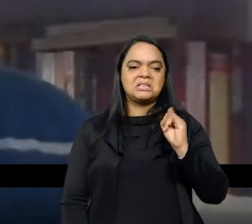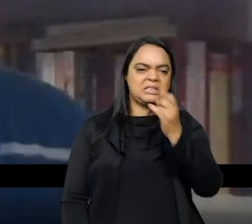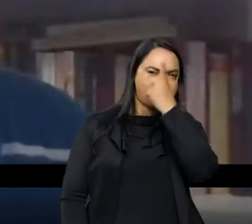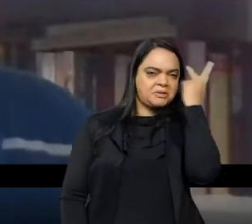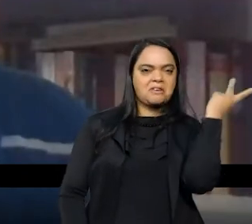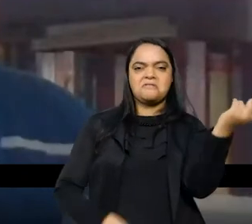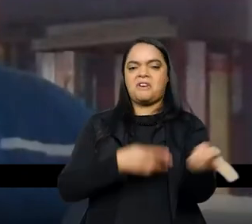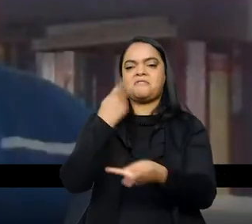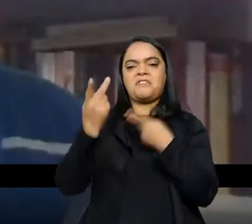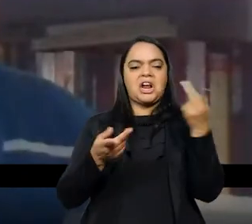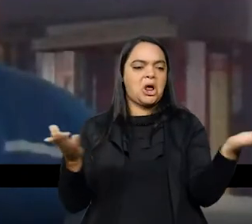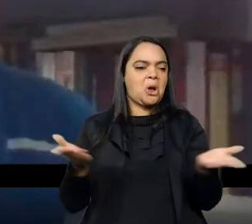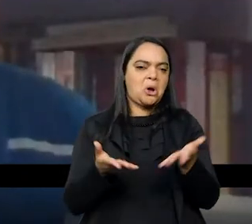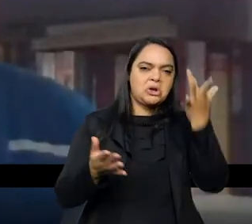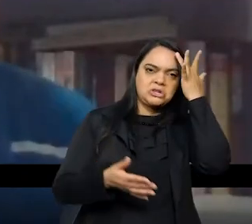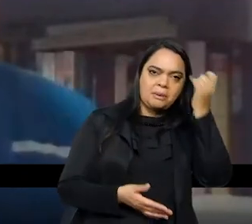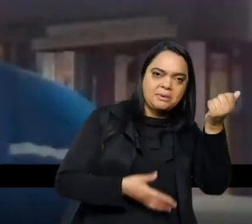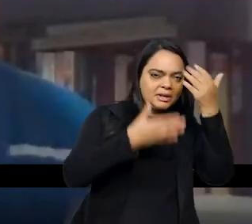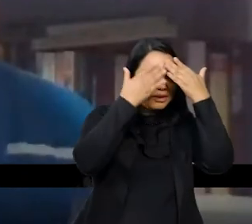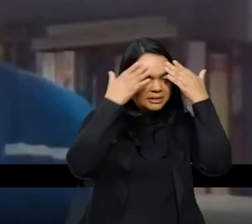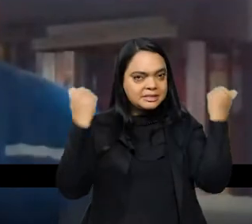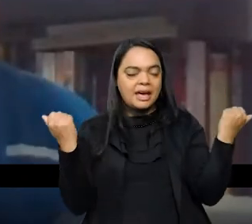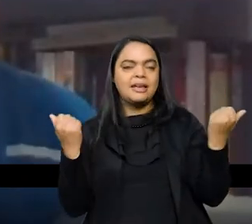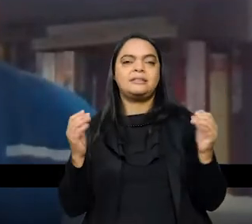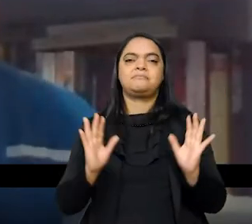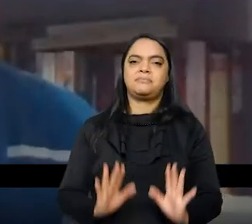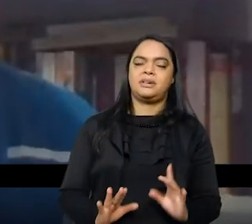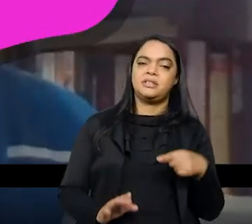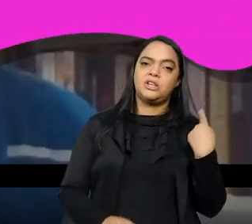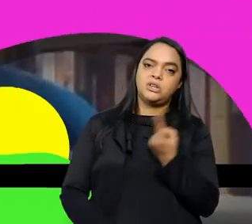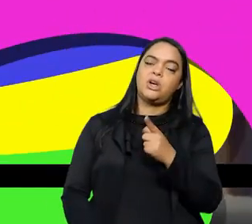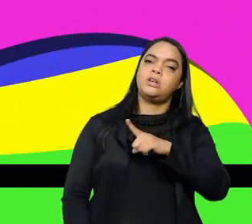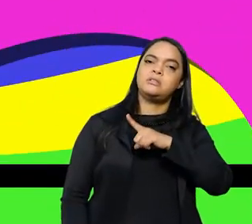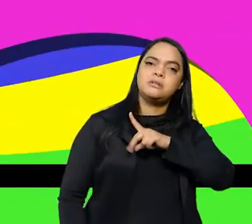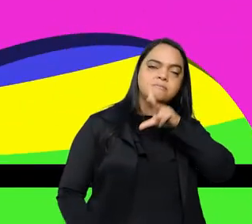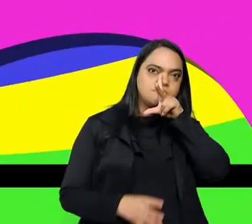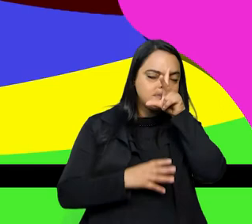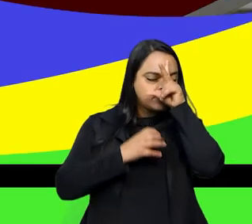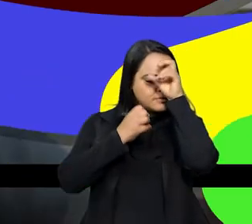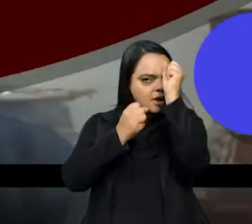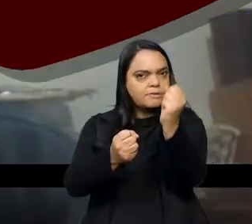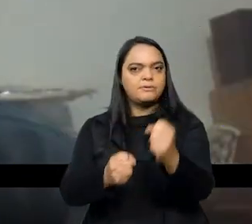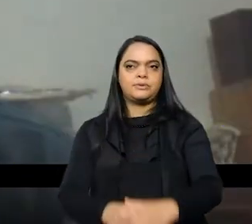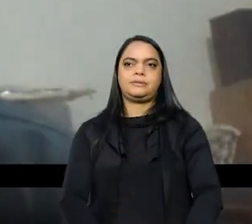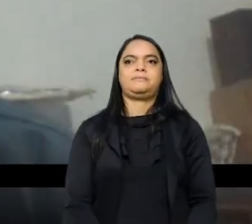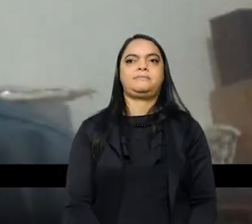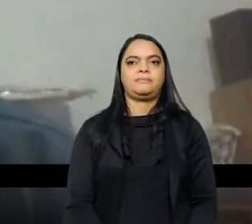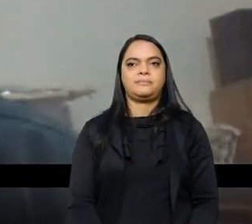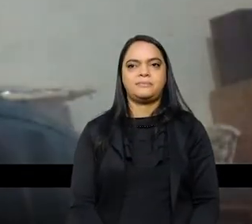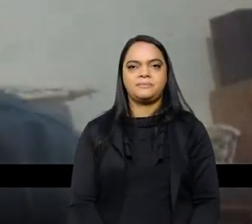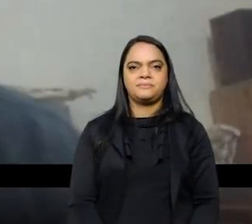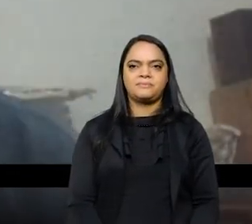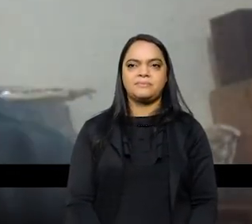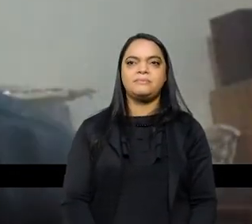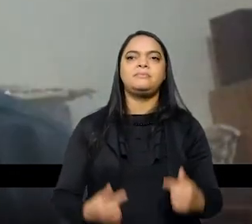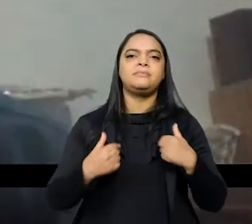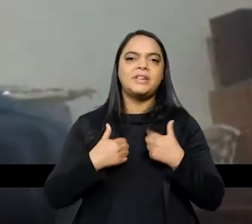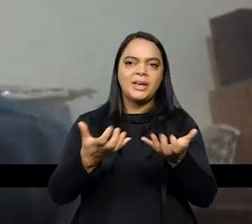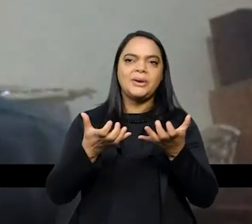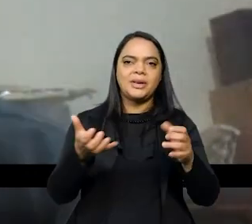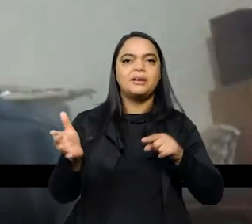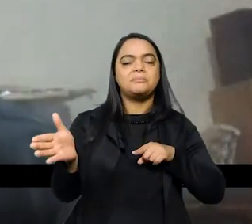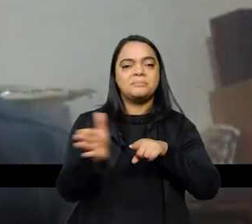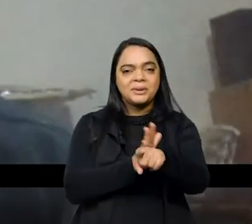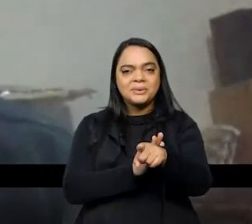não fala, mas... temos essa força. Isso é muito bonito. Eu não queria fazer uma pergunta, não. Eu queria, na verdade,